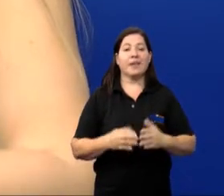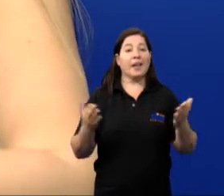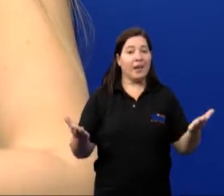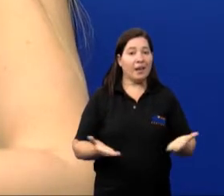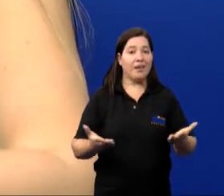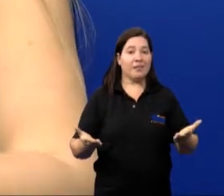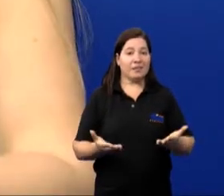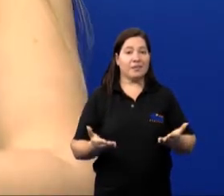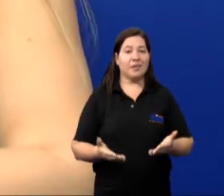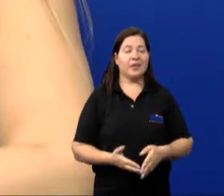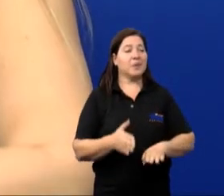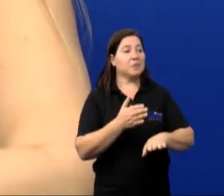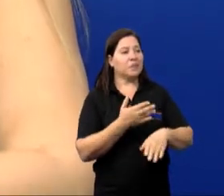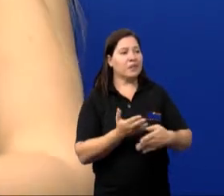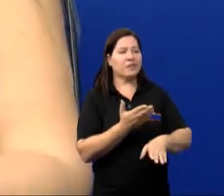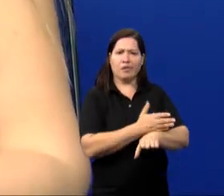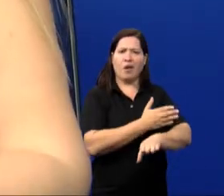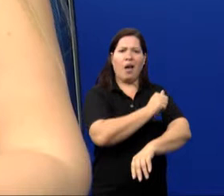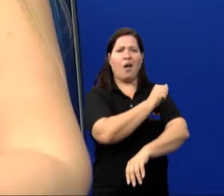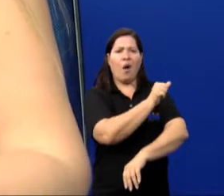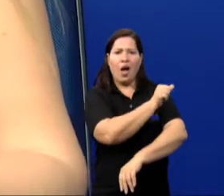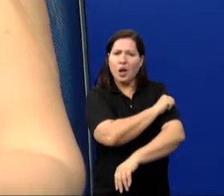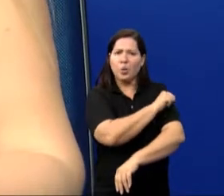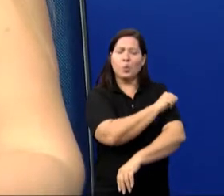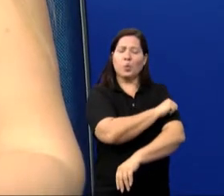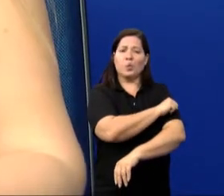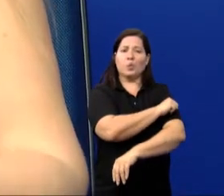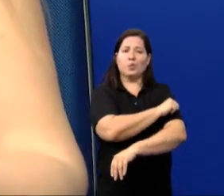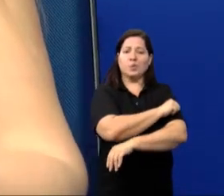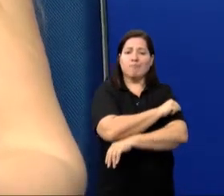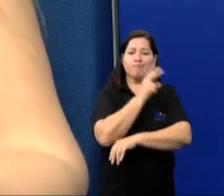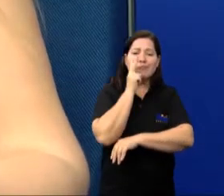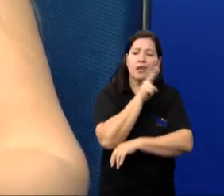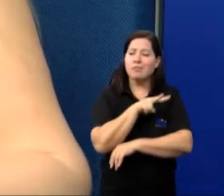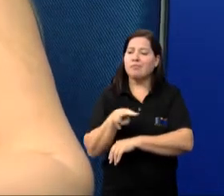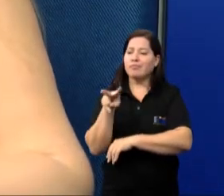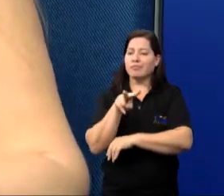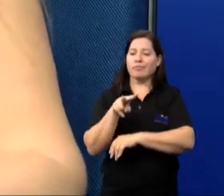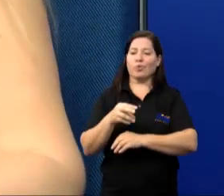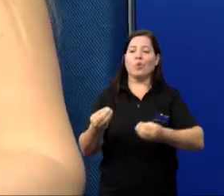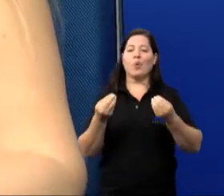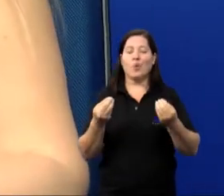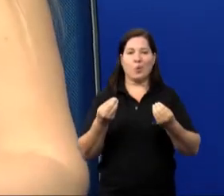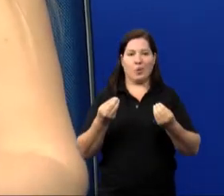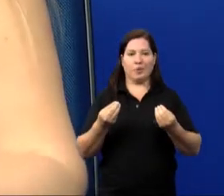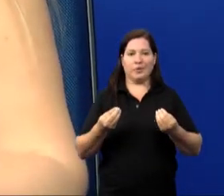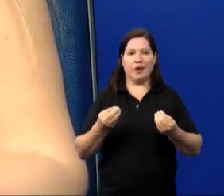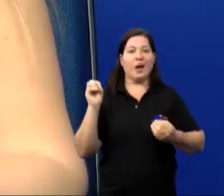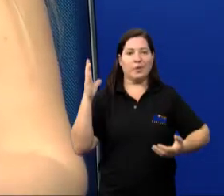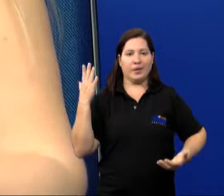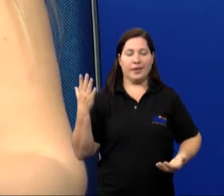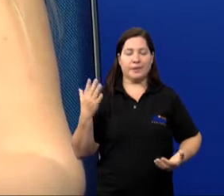olhar com as crianças, né? Olhar desta atividade. Então, a partir deste sábado, do próximo sábado, né, nós estaremos aí